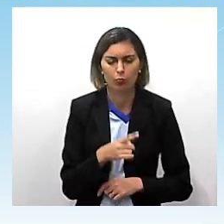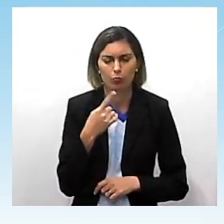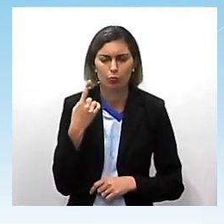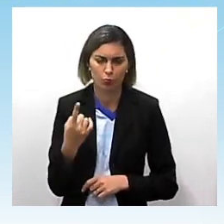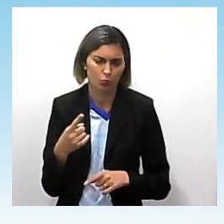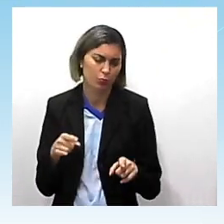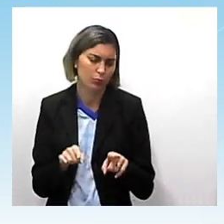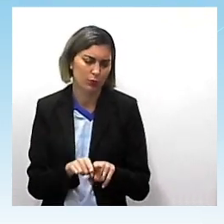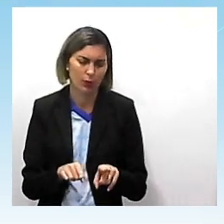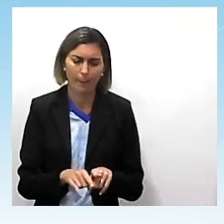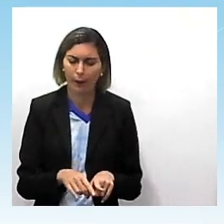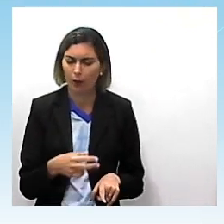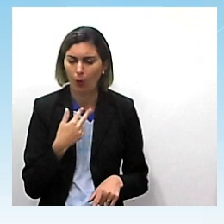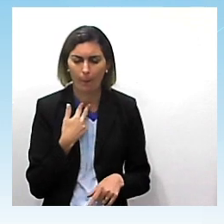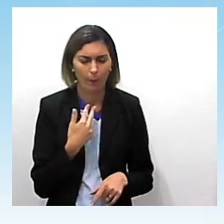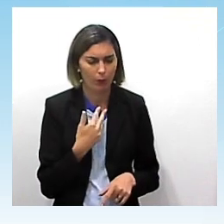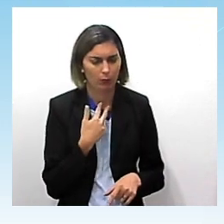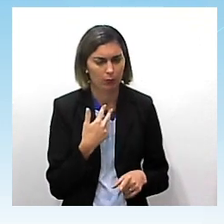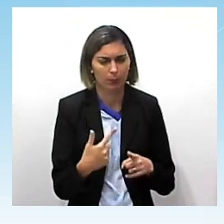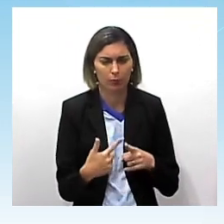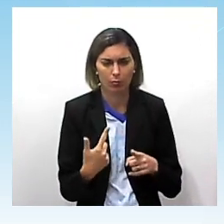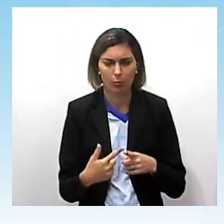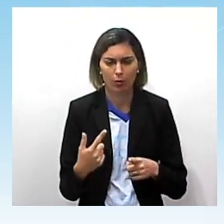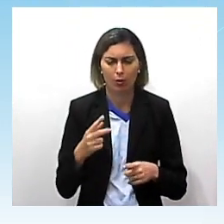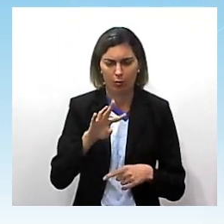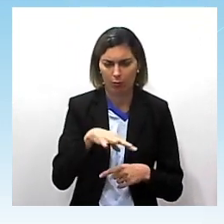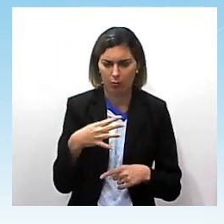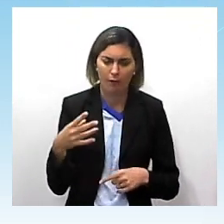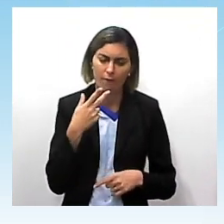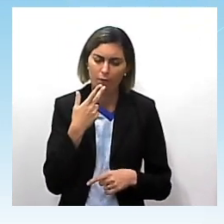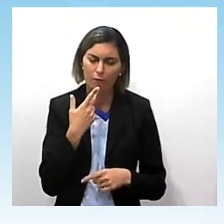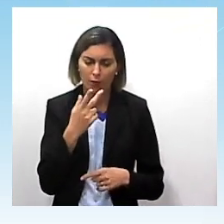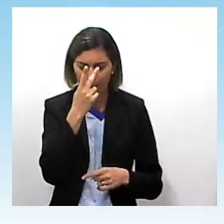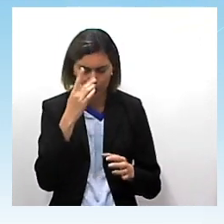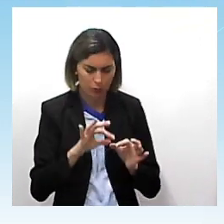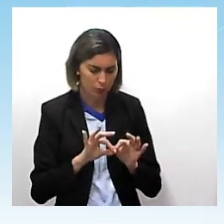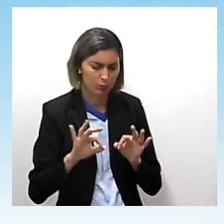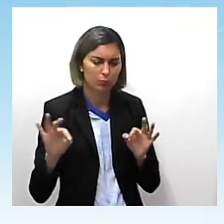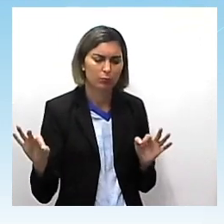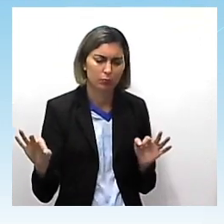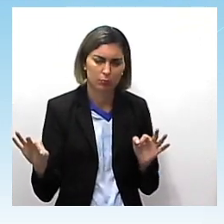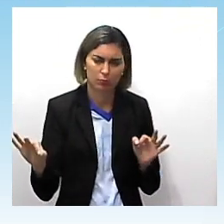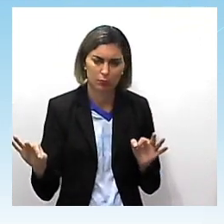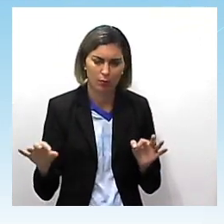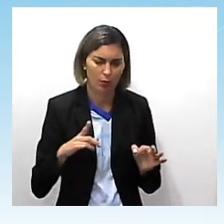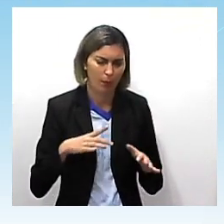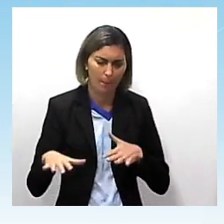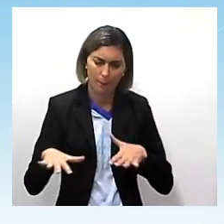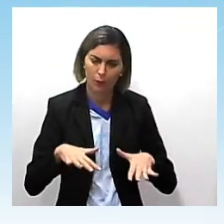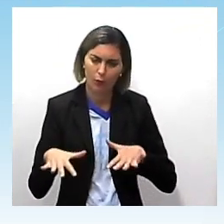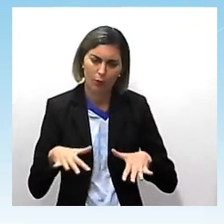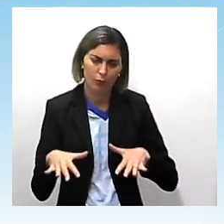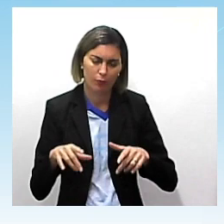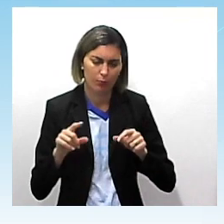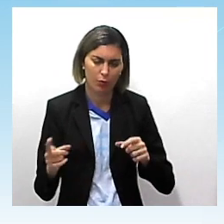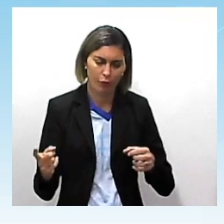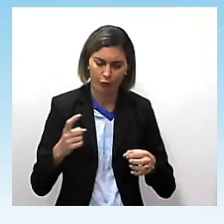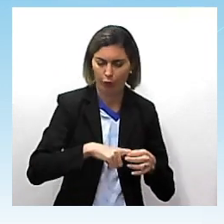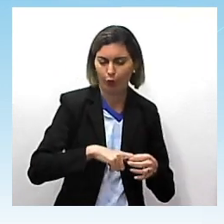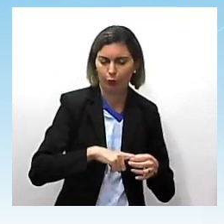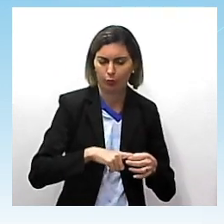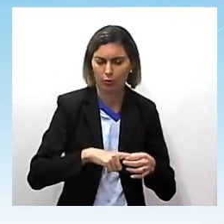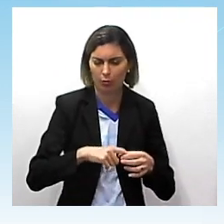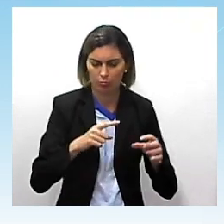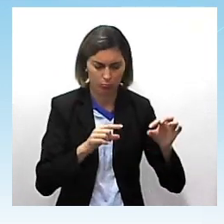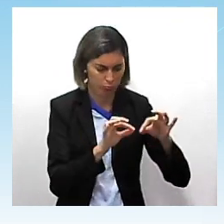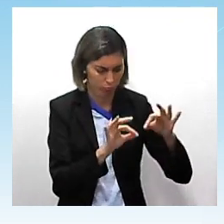ele também não pode ser, porque o gráfico 1 diz que alguém está numa distância e tem um movimento de retorno. Olha,